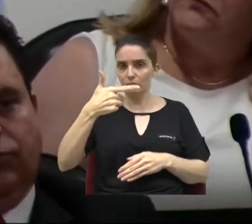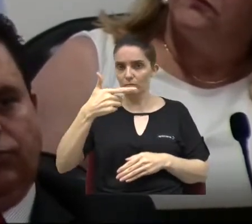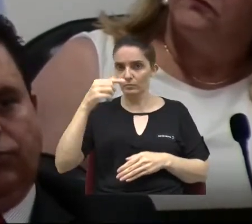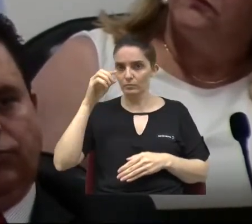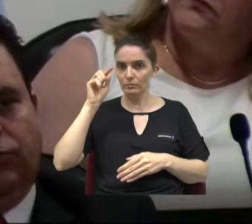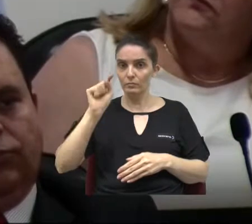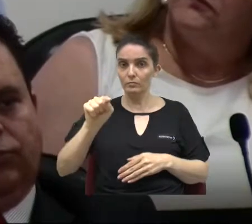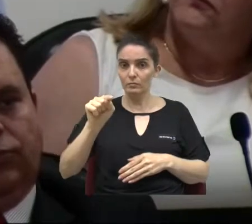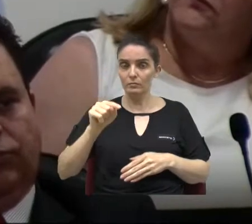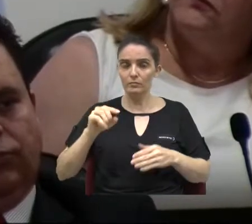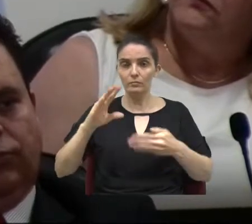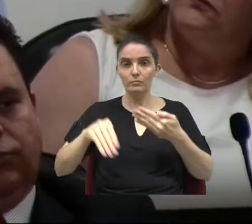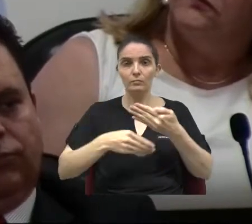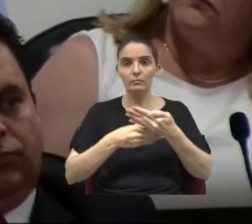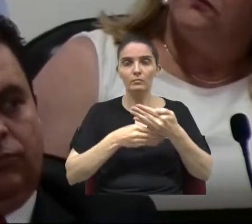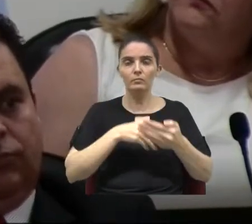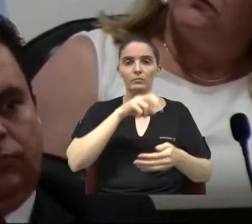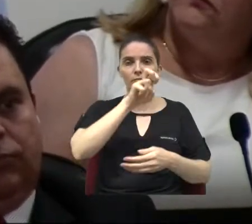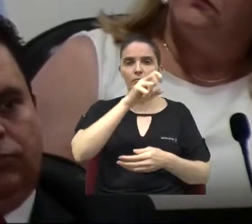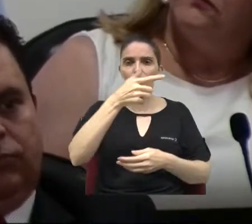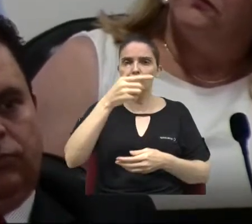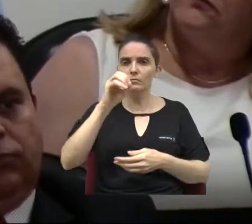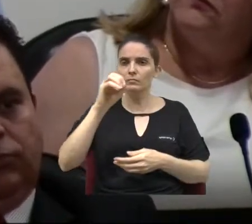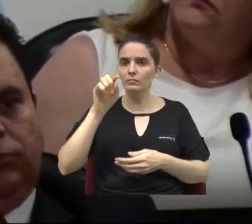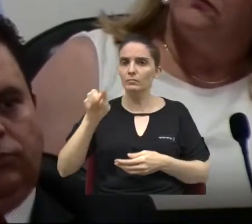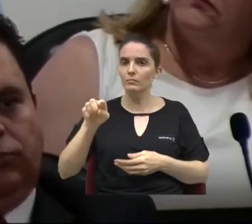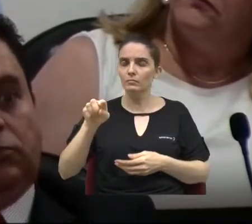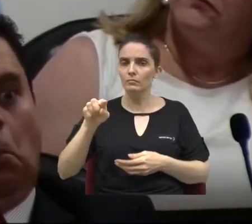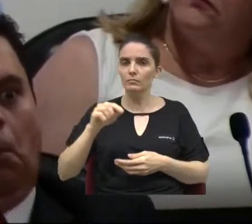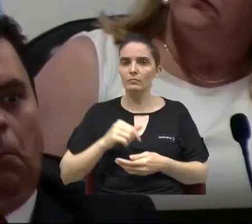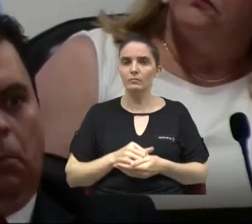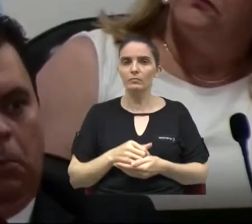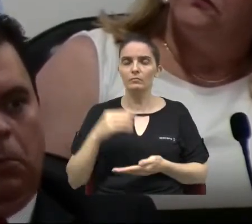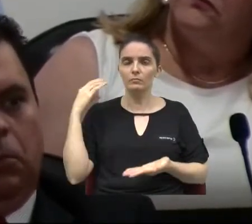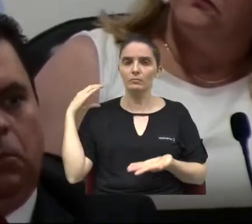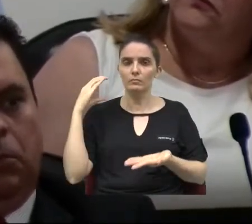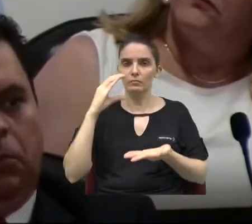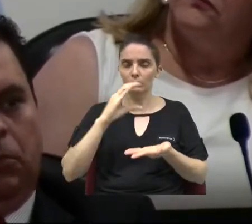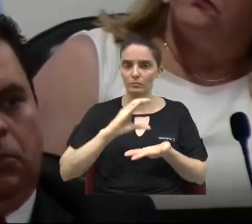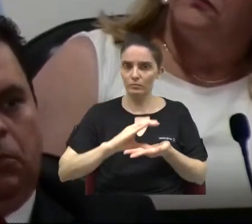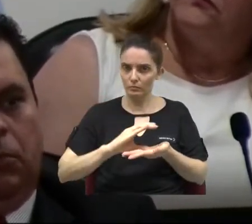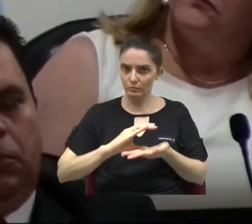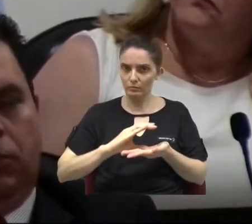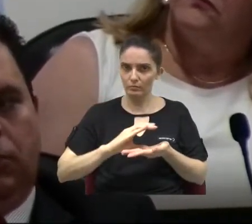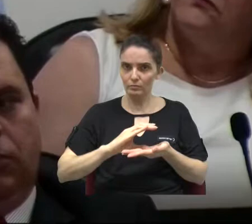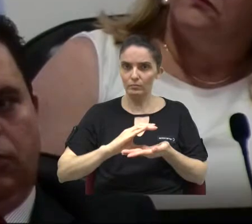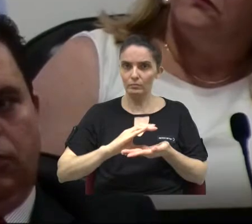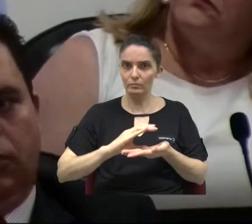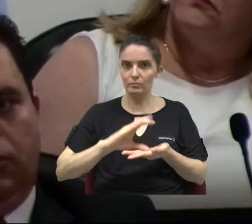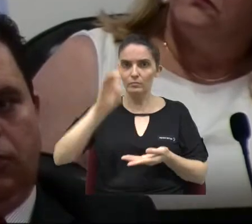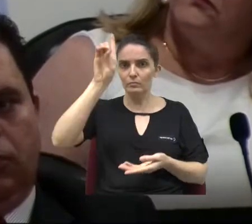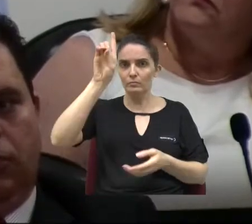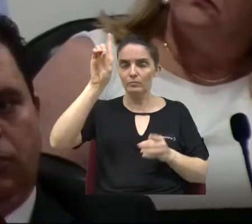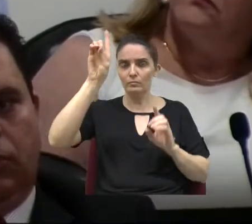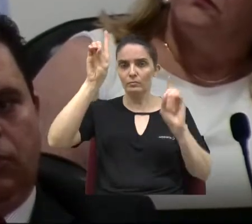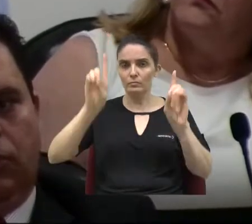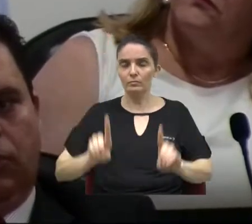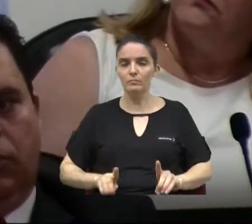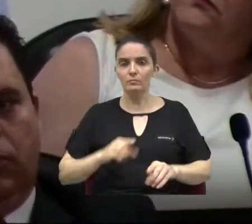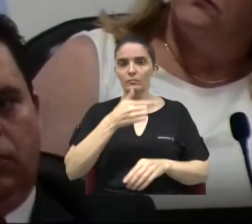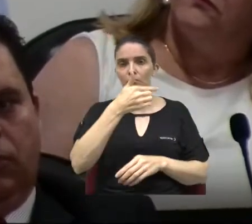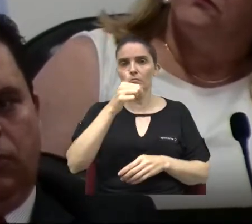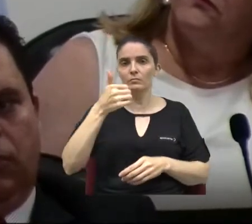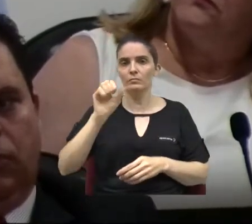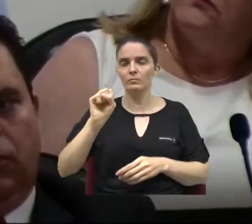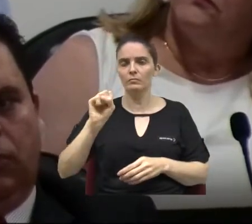complemento mais 520 mil, e verbas que são pagas do deficiente, 218